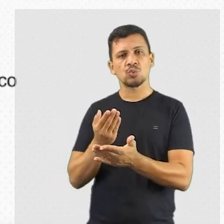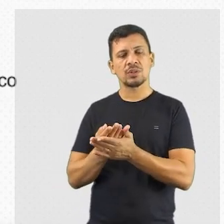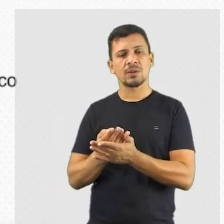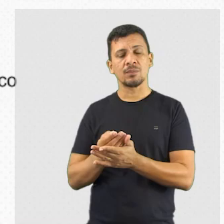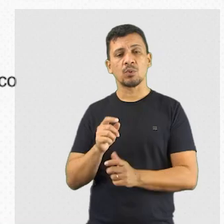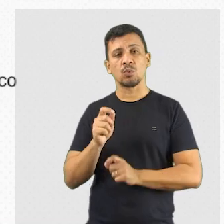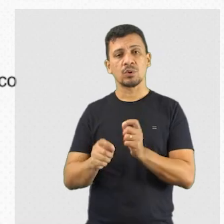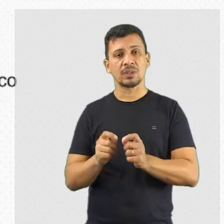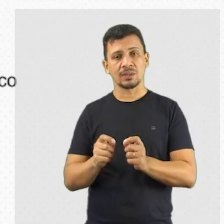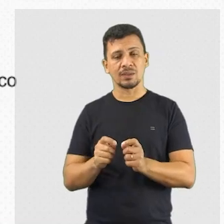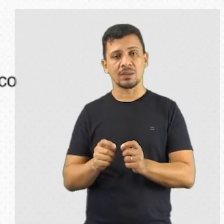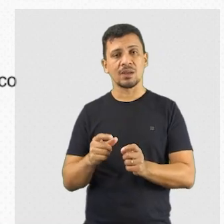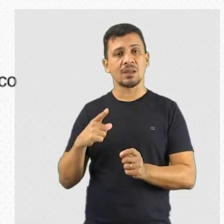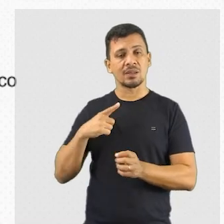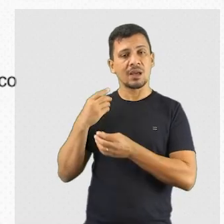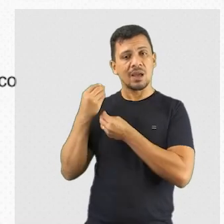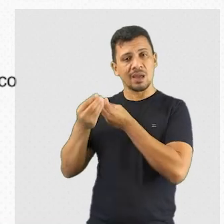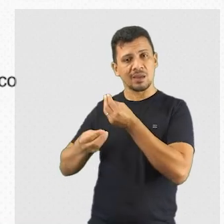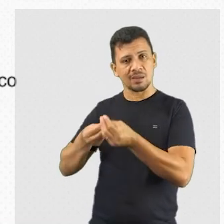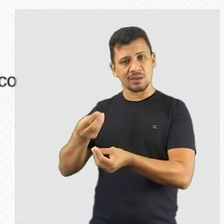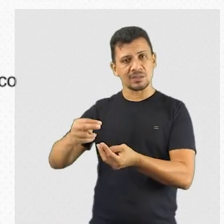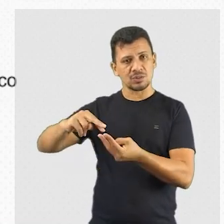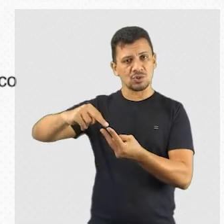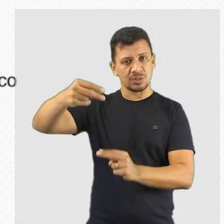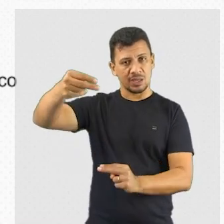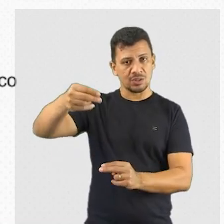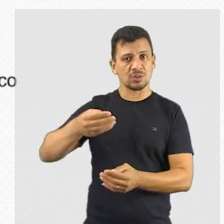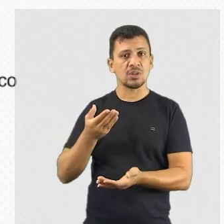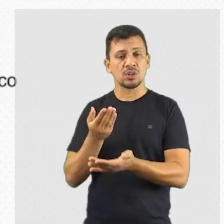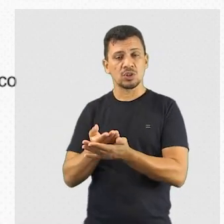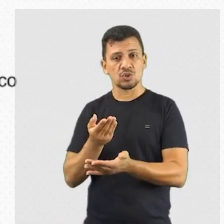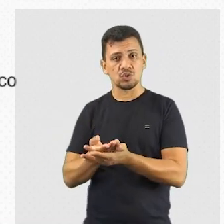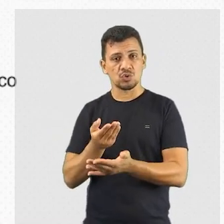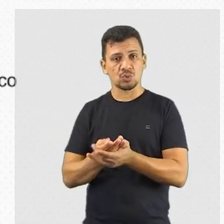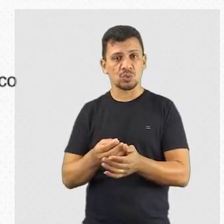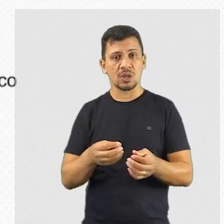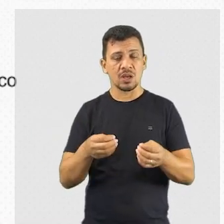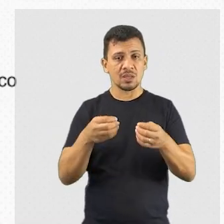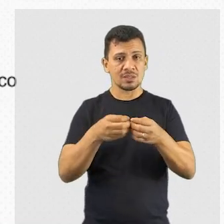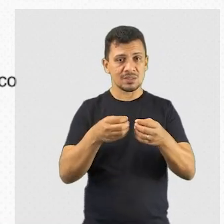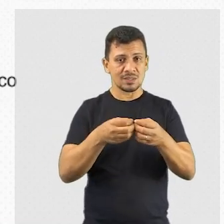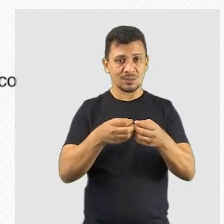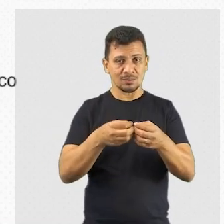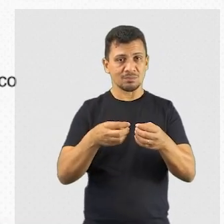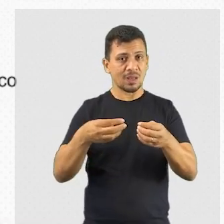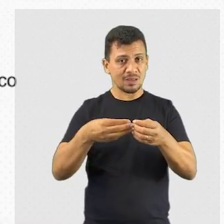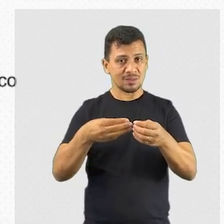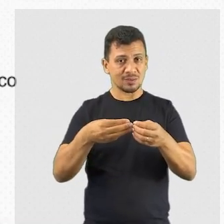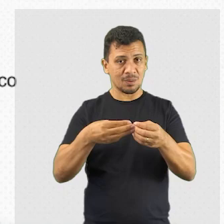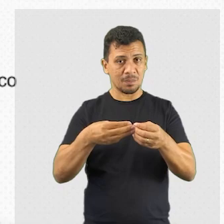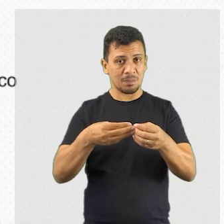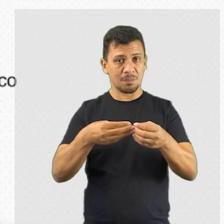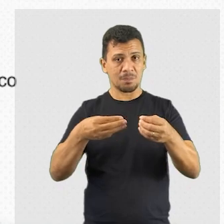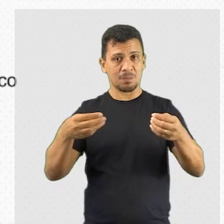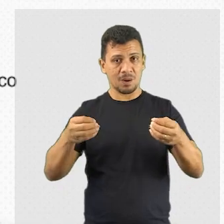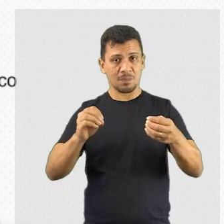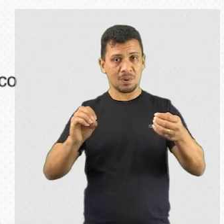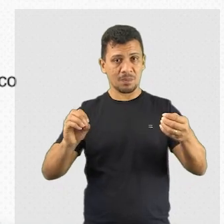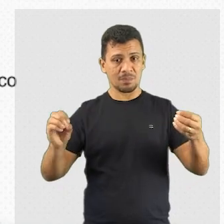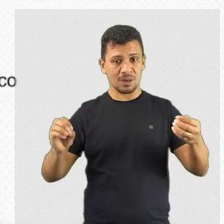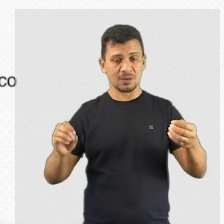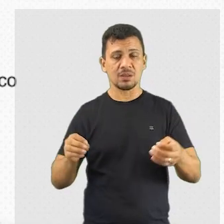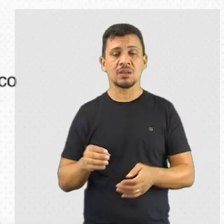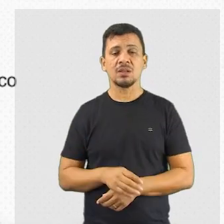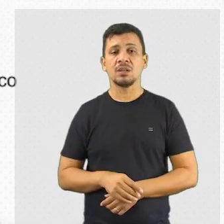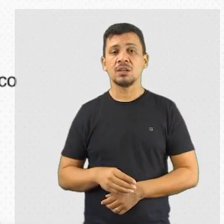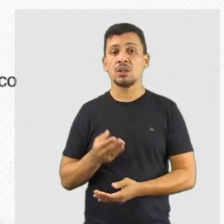esses processos de herança genética, esses processos de divisão celular, geralmente a gente observa e estuda os cromossomos eles